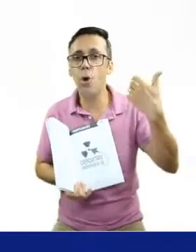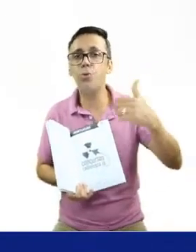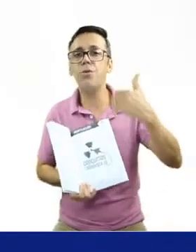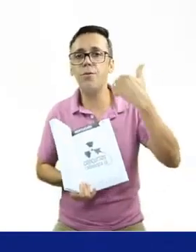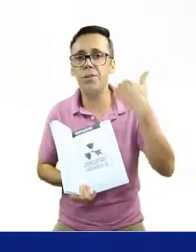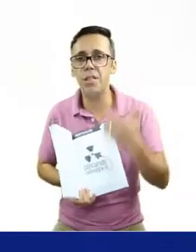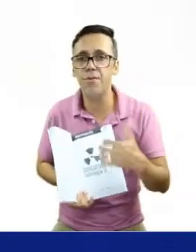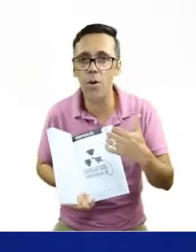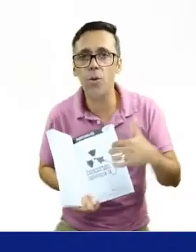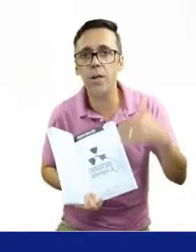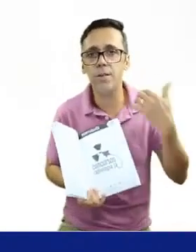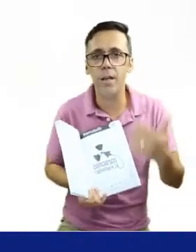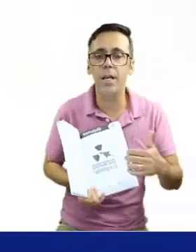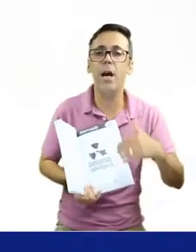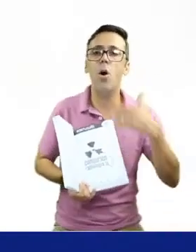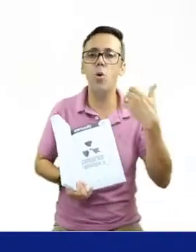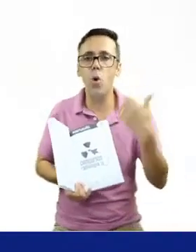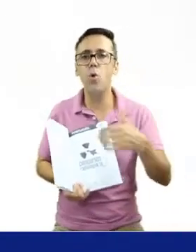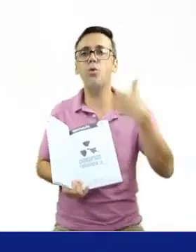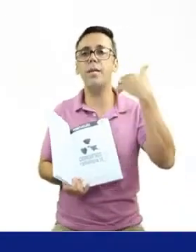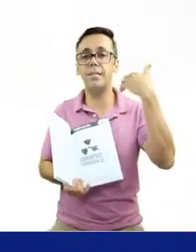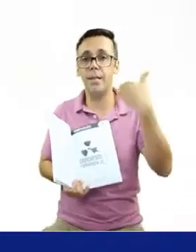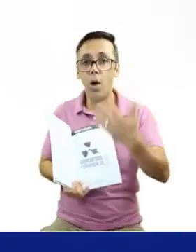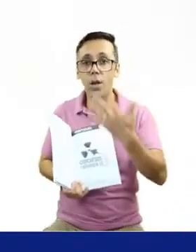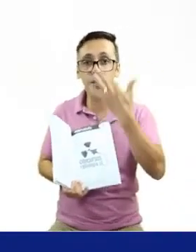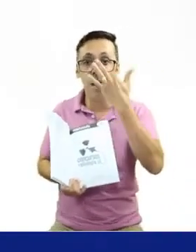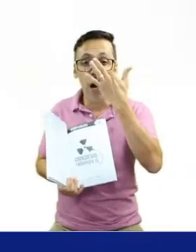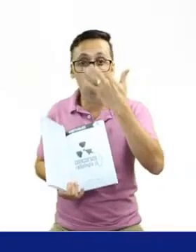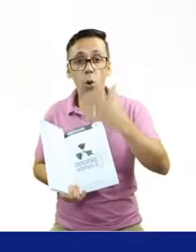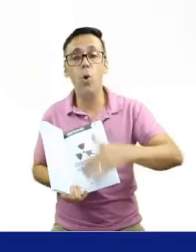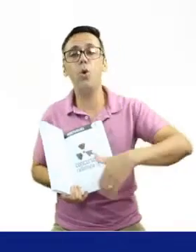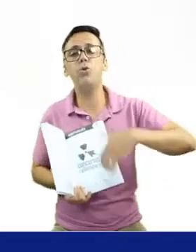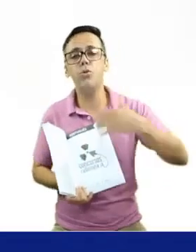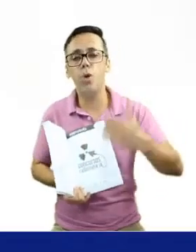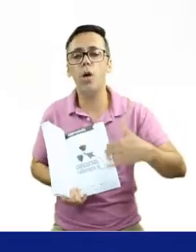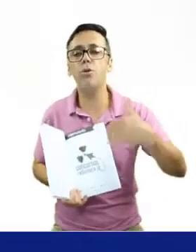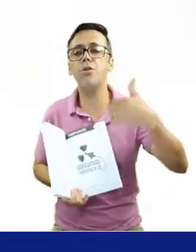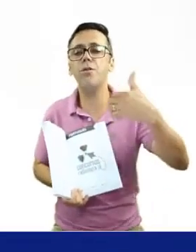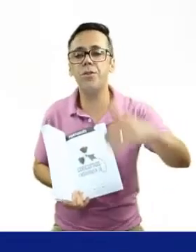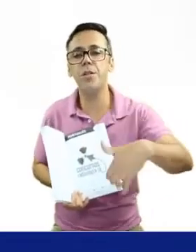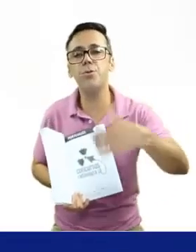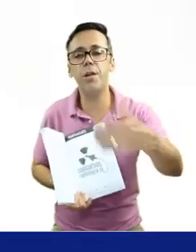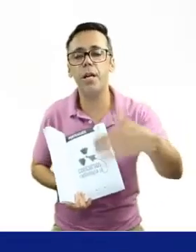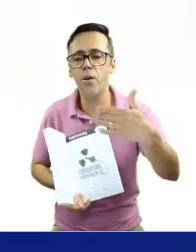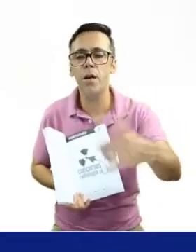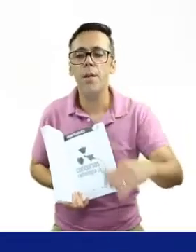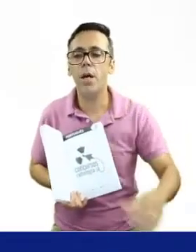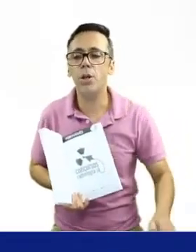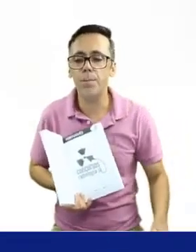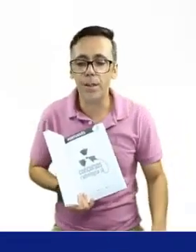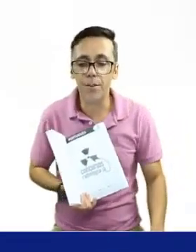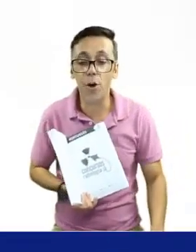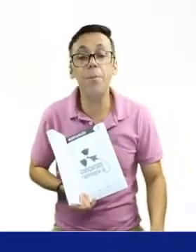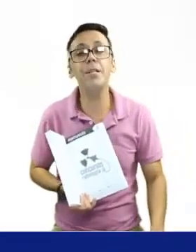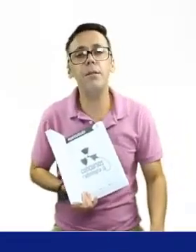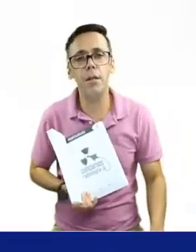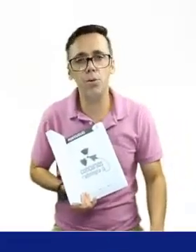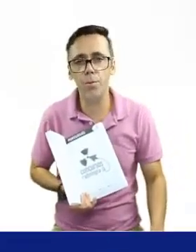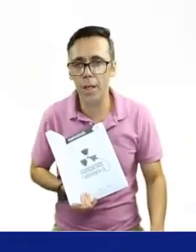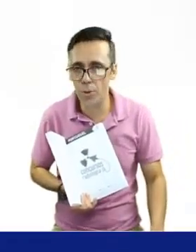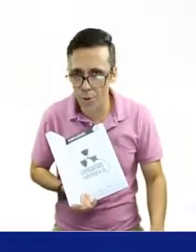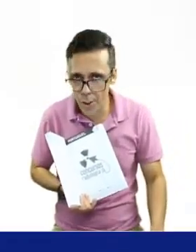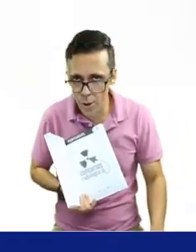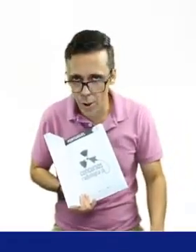e mais outros que vocês vão conhecerem ao longo das aulas ao longo dos módulos que vocês estudaram a nossa plataforma